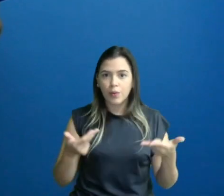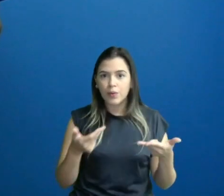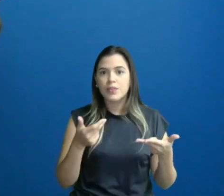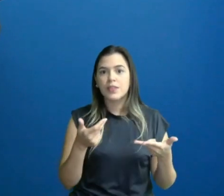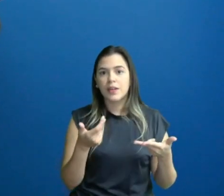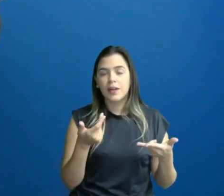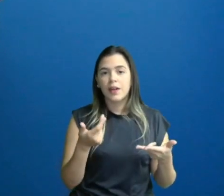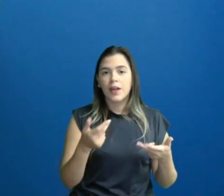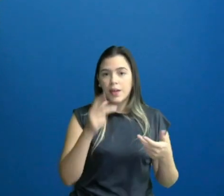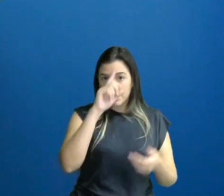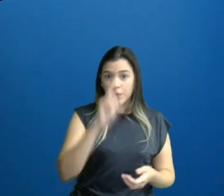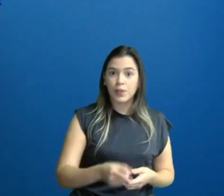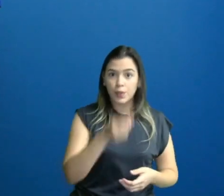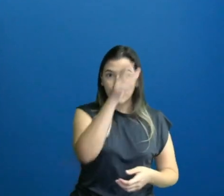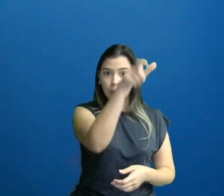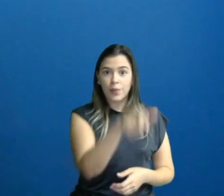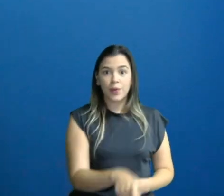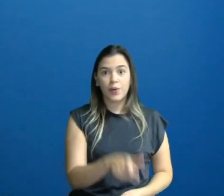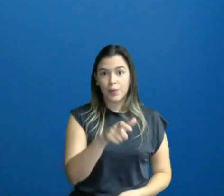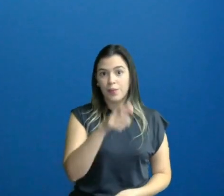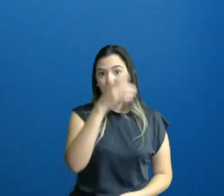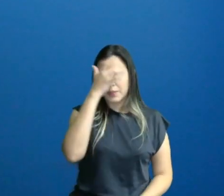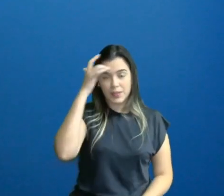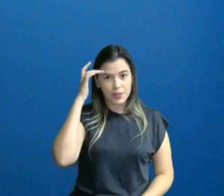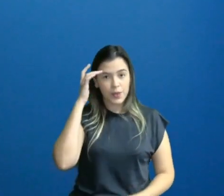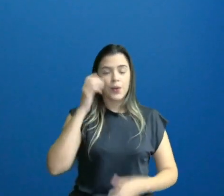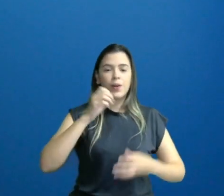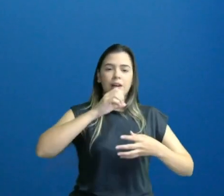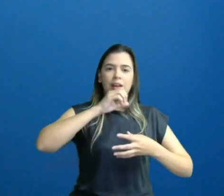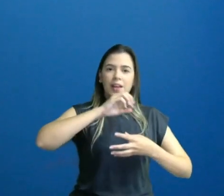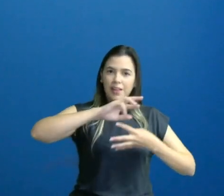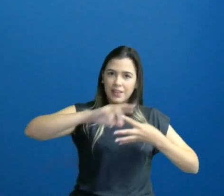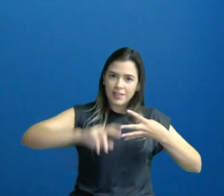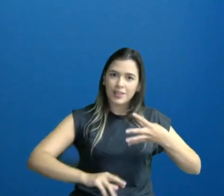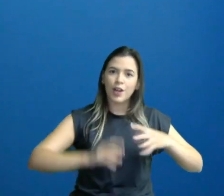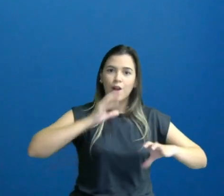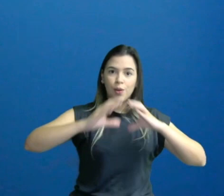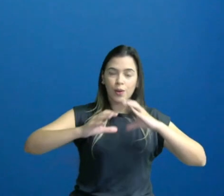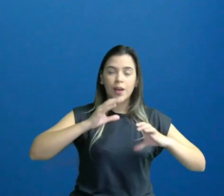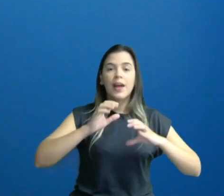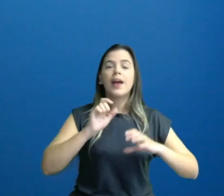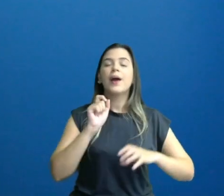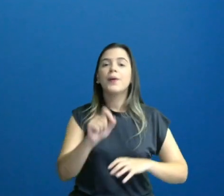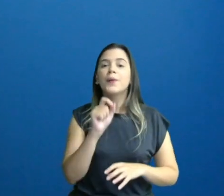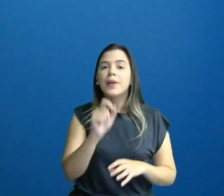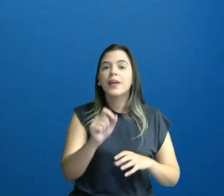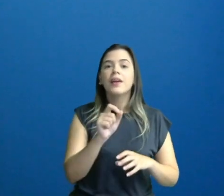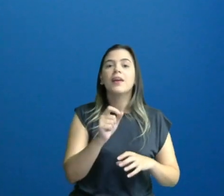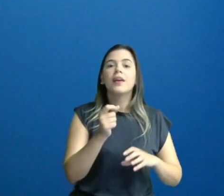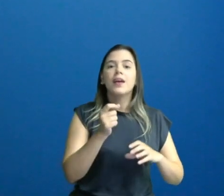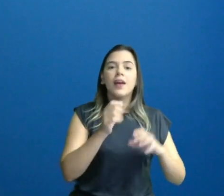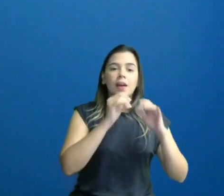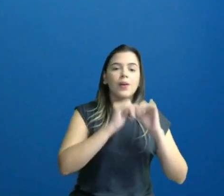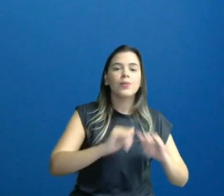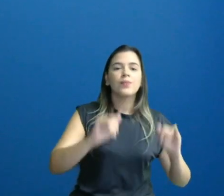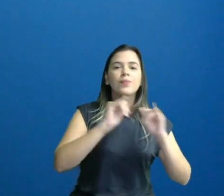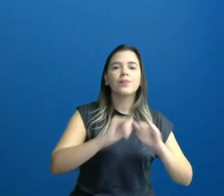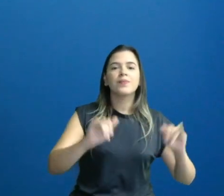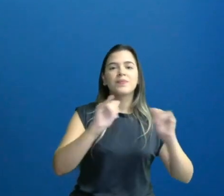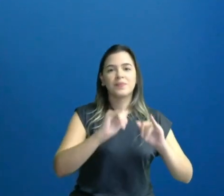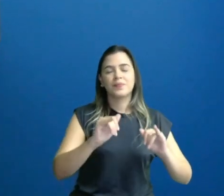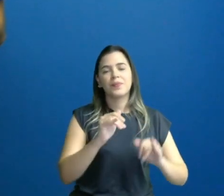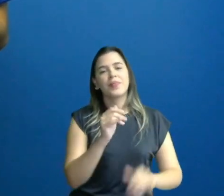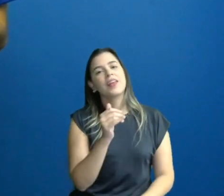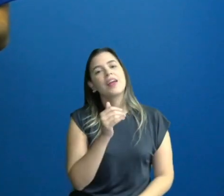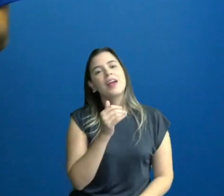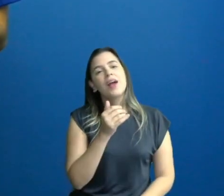um mês de comunicação é isso é é um desses aqui mas transmitir uma mensagem para alguém por exemplo